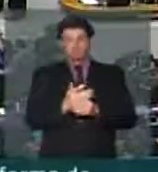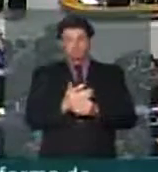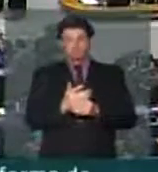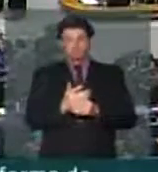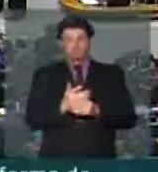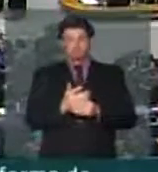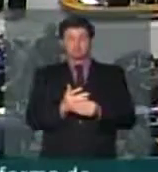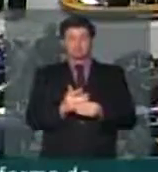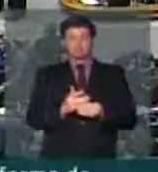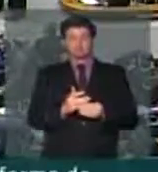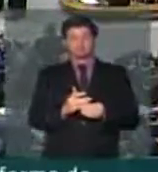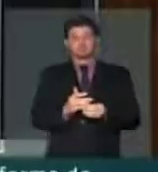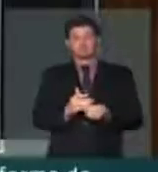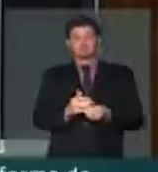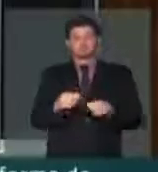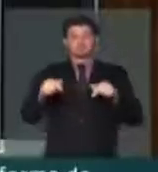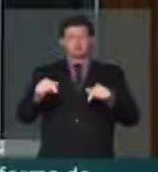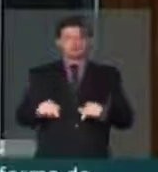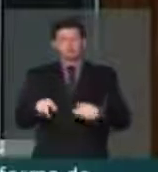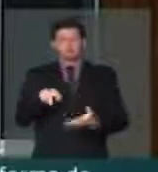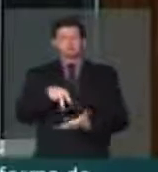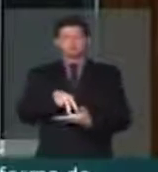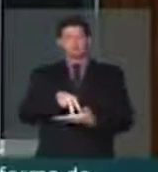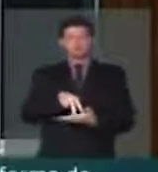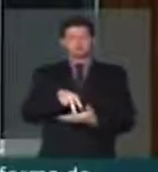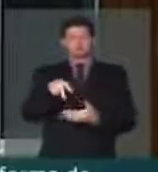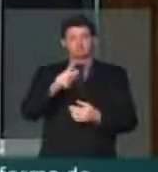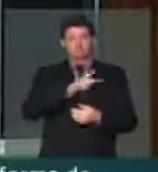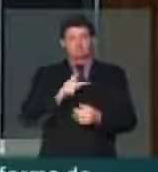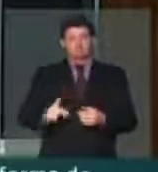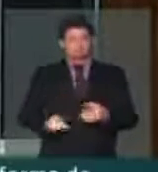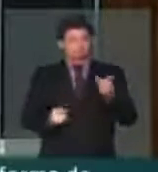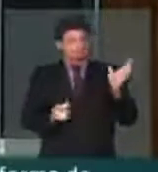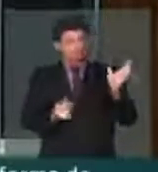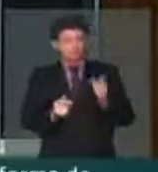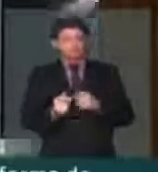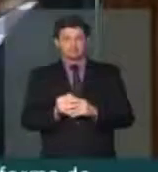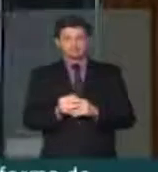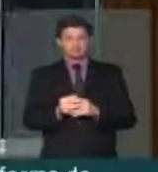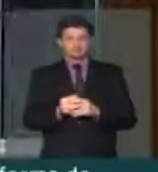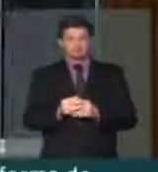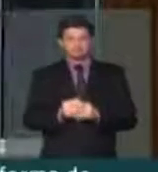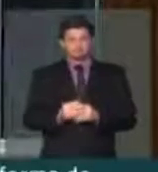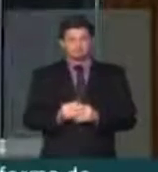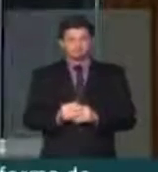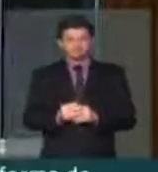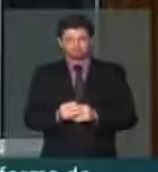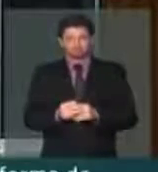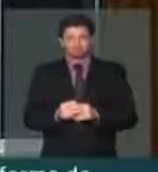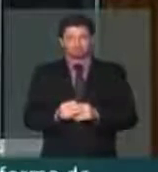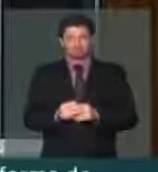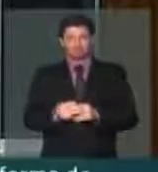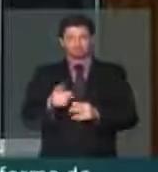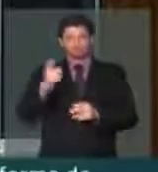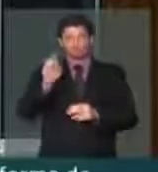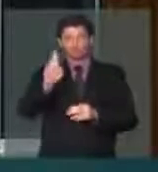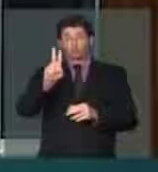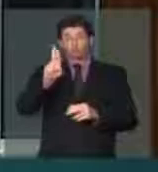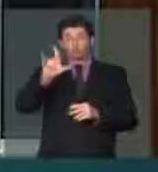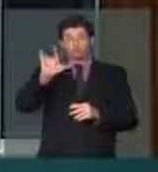do alto dessa casa, dessa tribuna, da cadeira da presidência da Câmara dos Deputados, doutor Ulisses